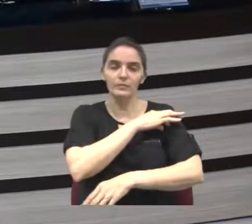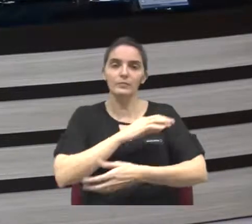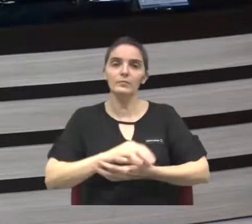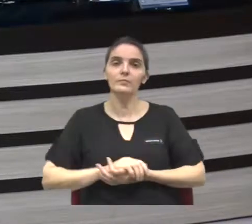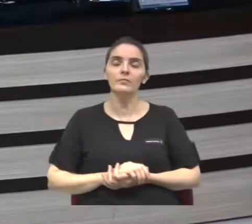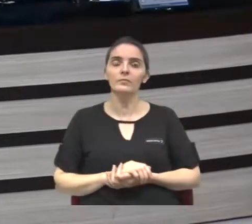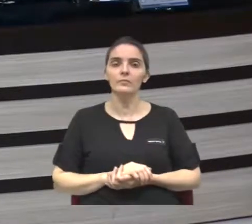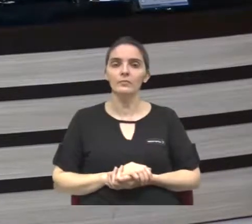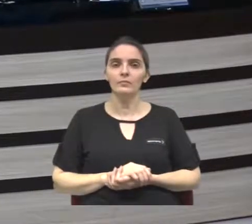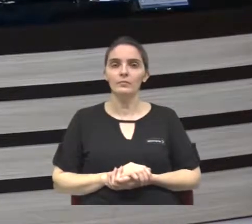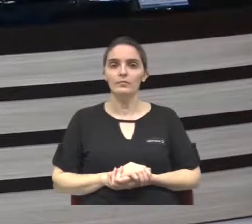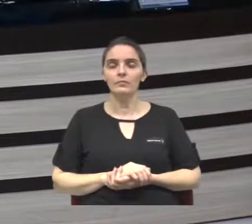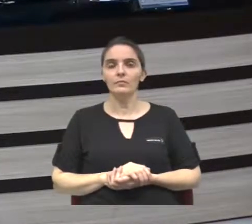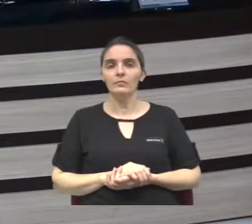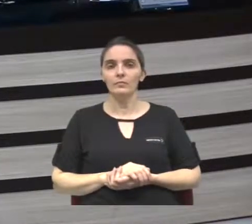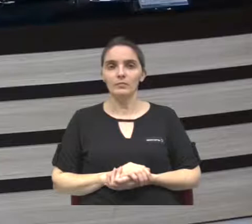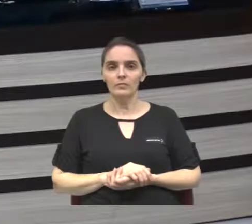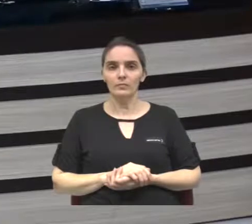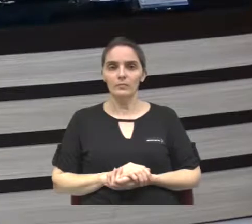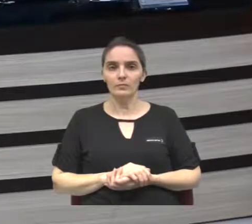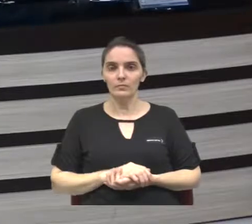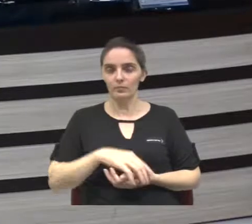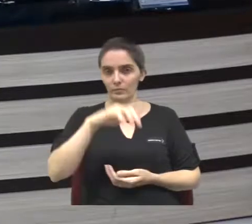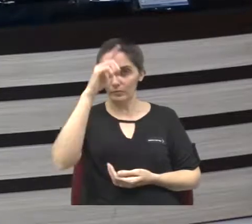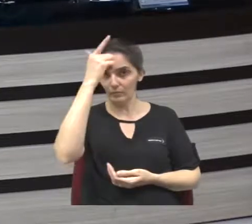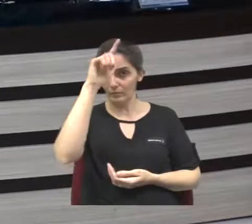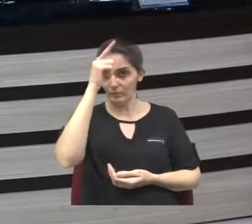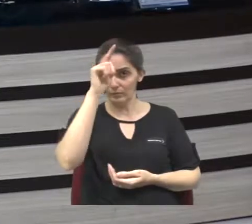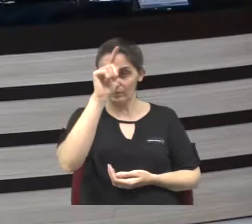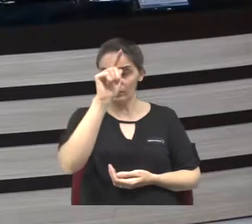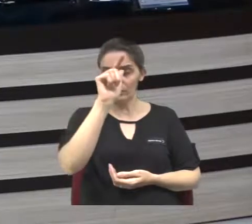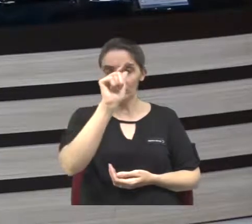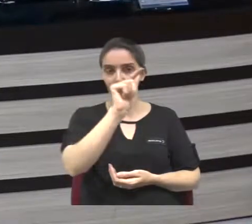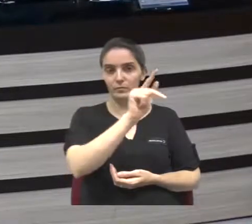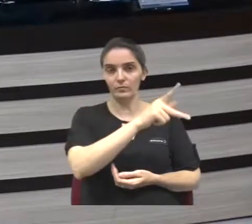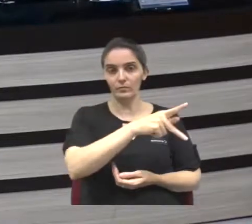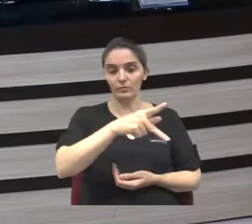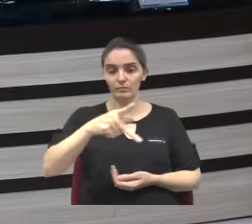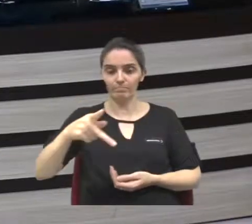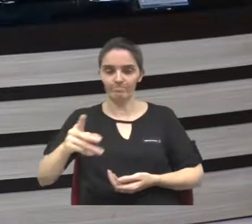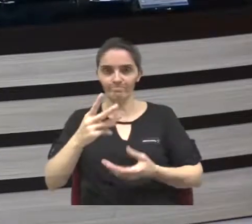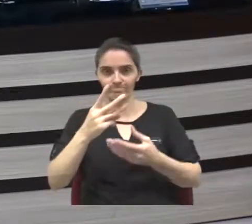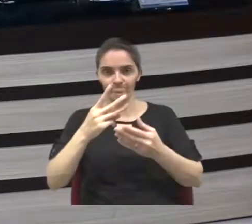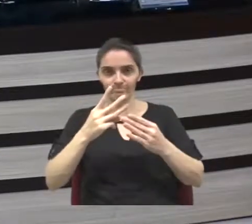Ao excelentíssimo senhor Sidney Pascotto, presidente da Câmara Municipal de Limeira.